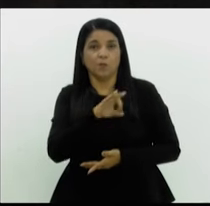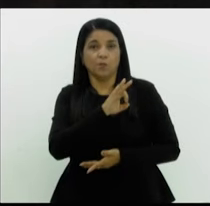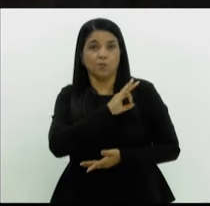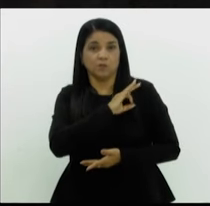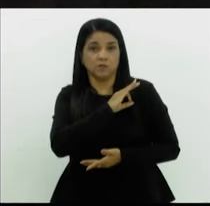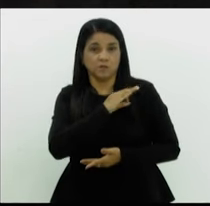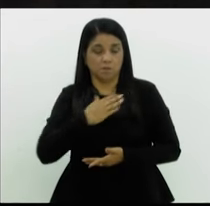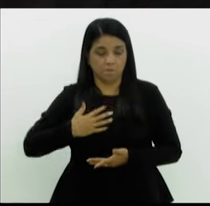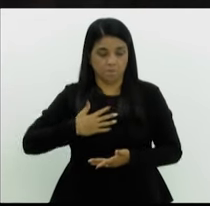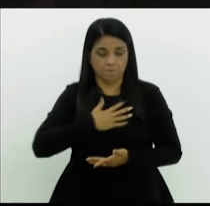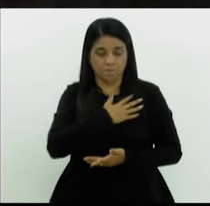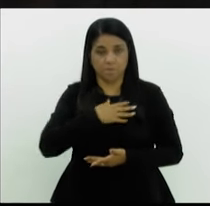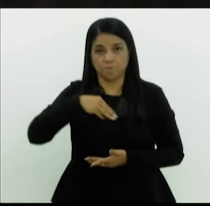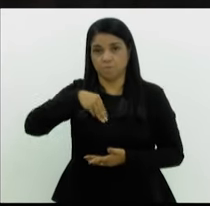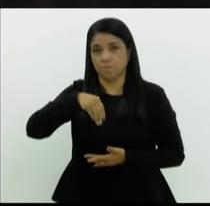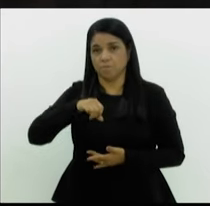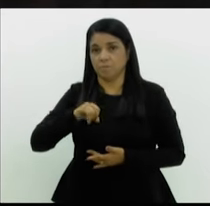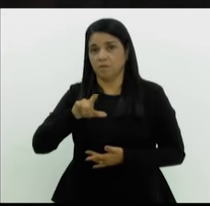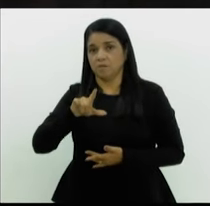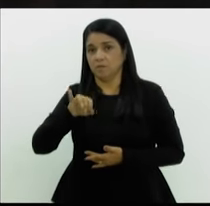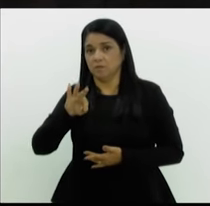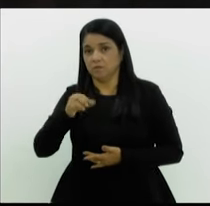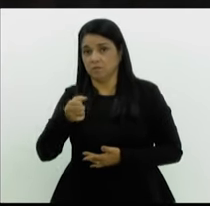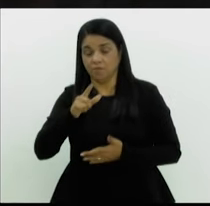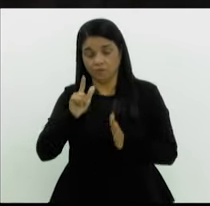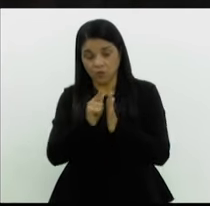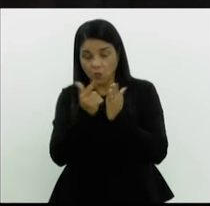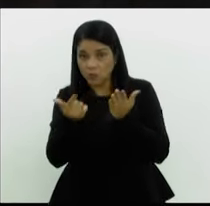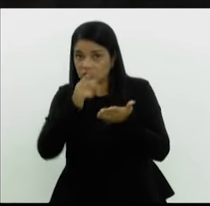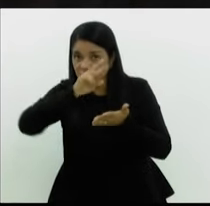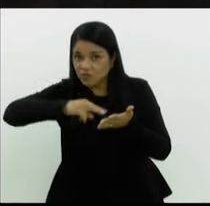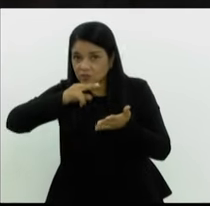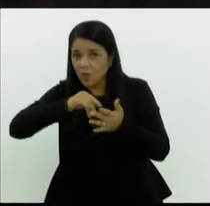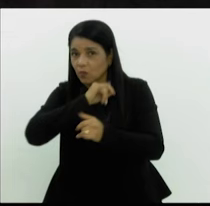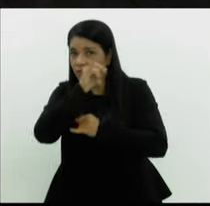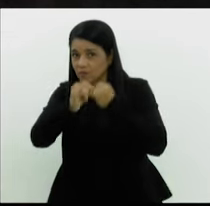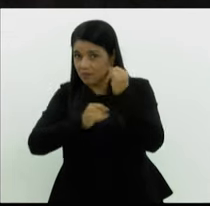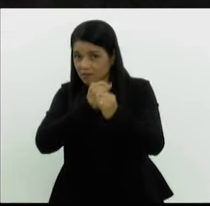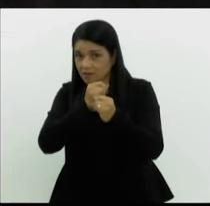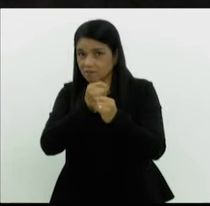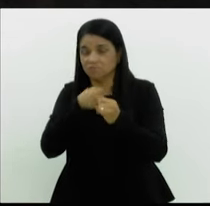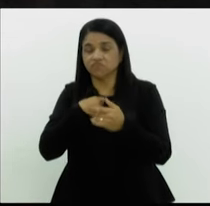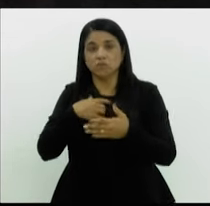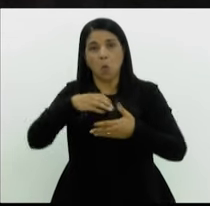nos jornais, na internet, não cumprimentou o